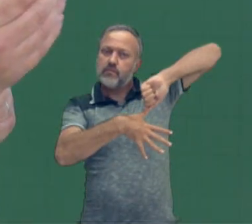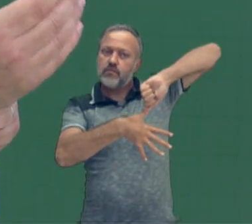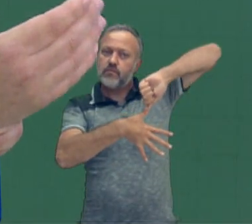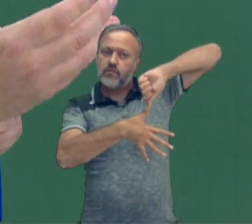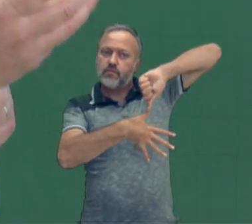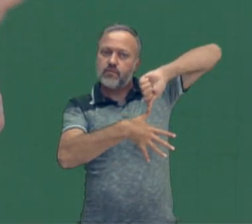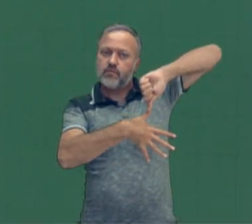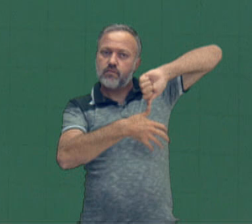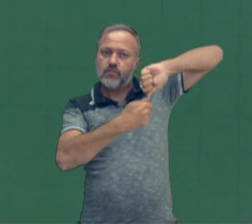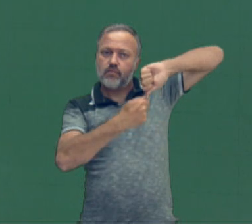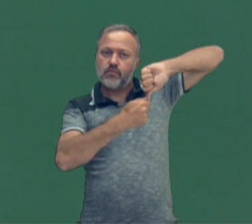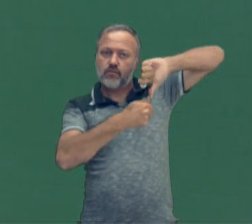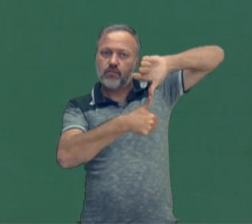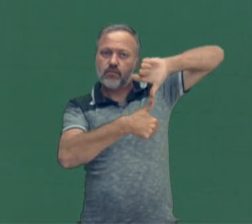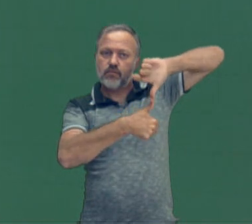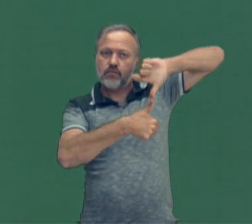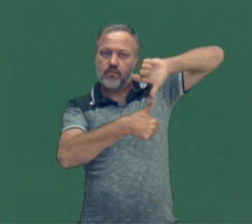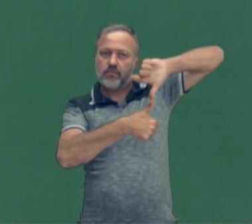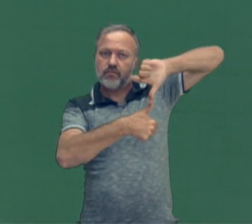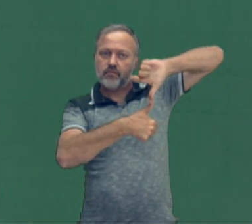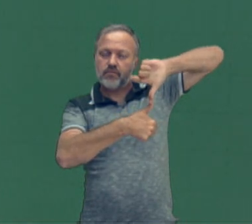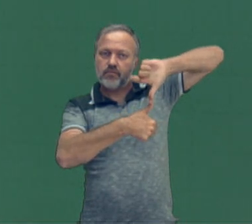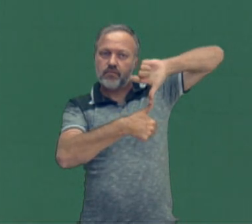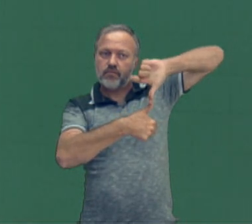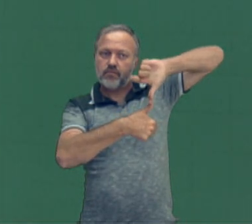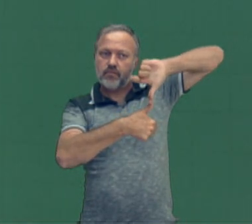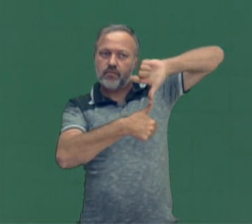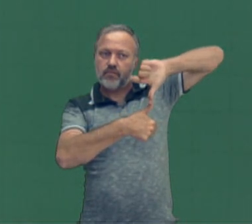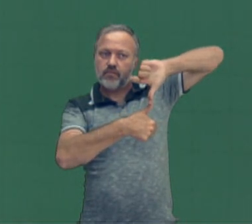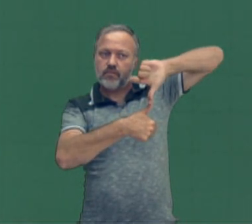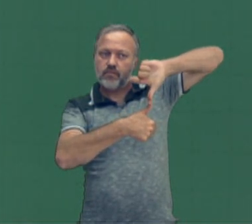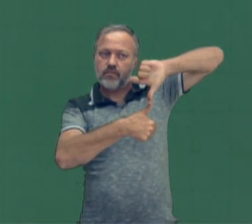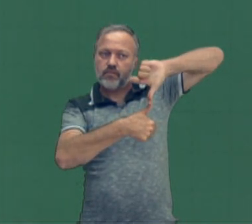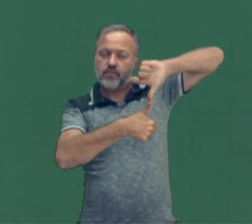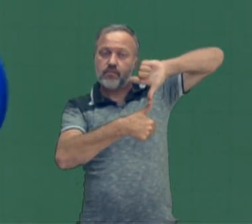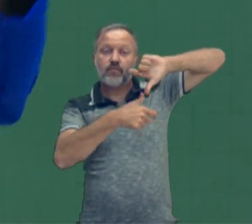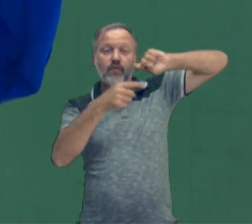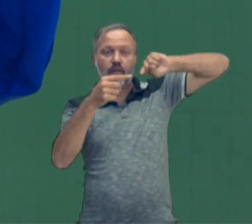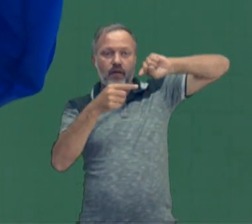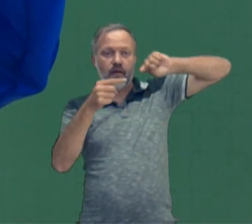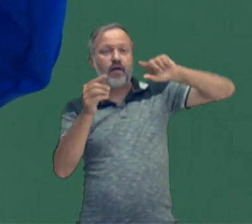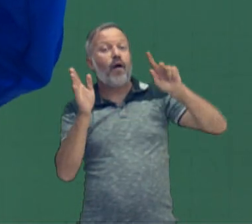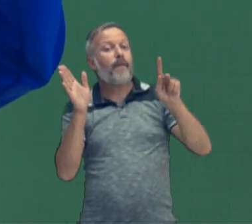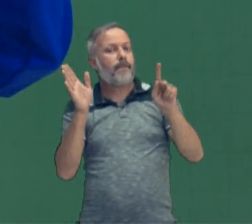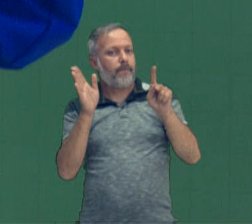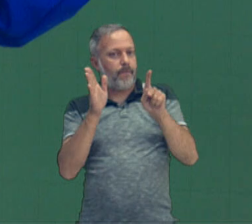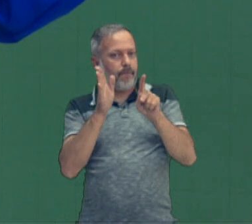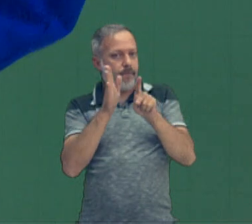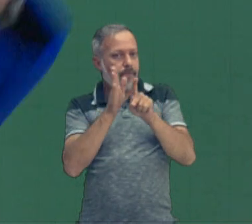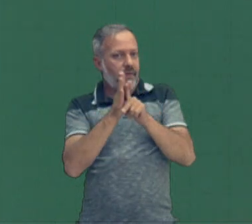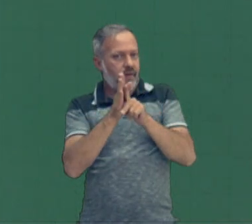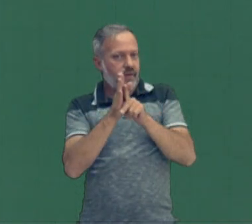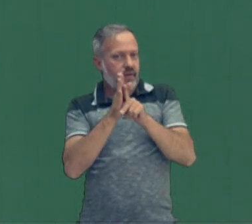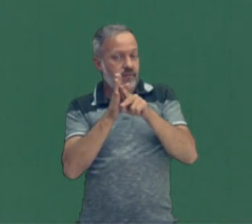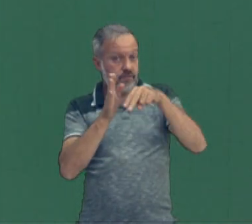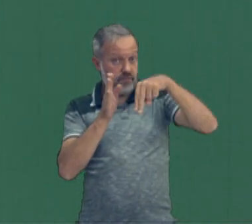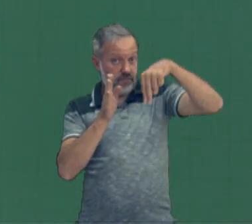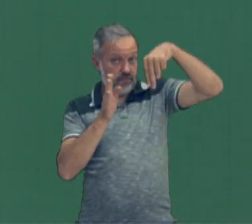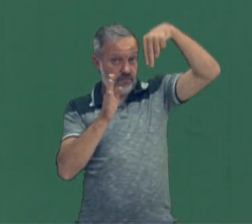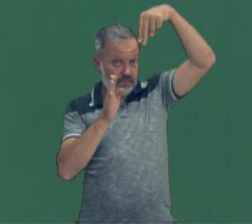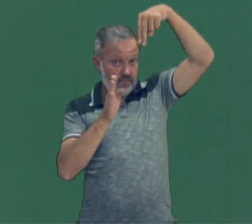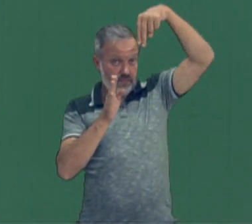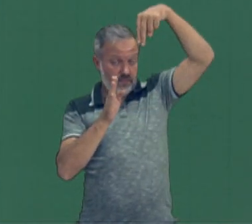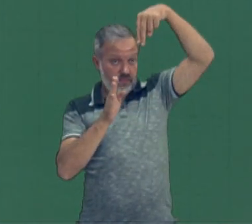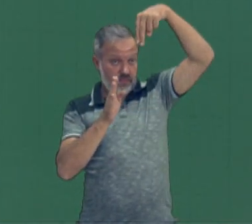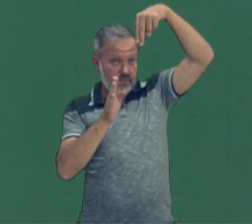América está totalmente no hemisfério ocidental, né? Uma parte dela na parte norte, né? Na